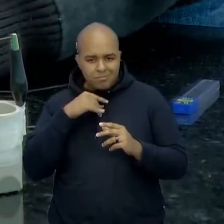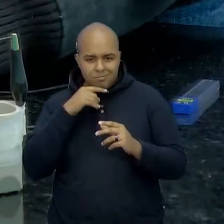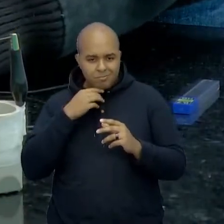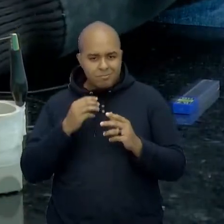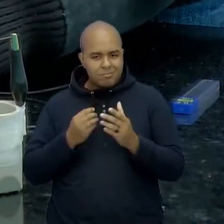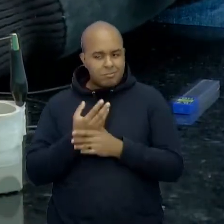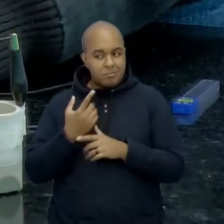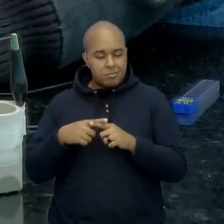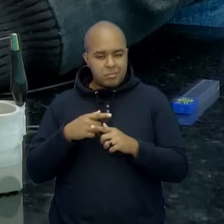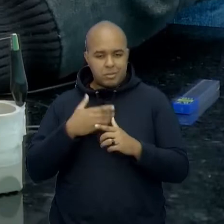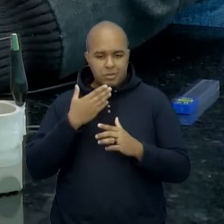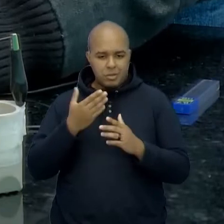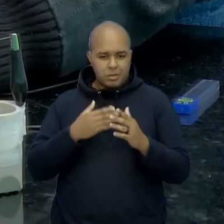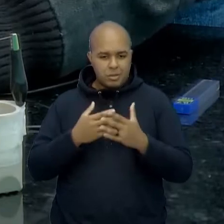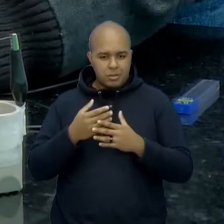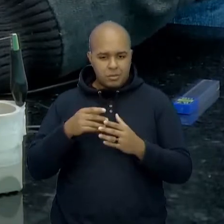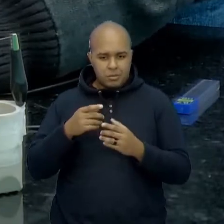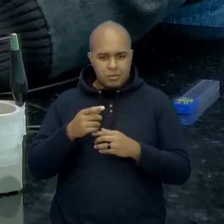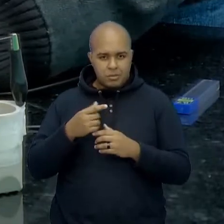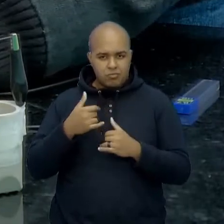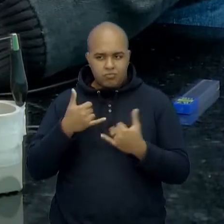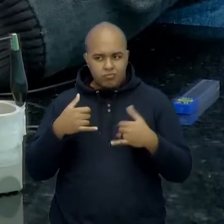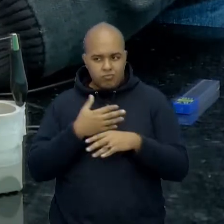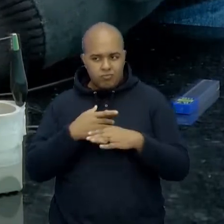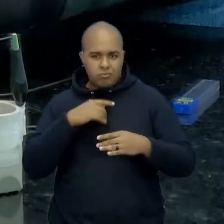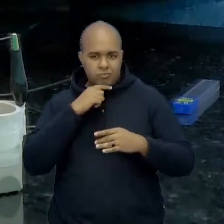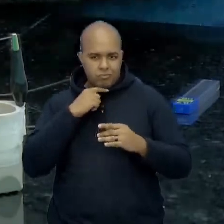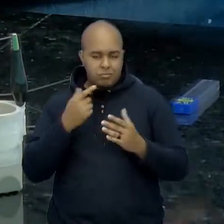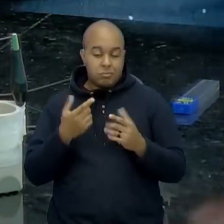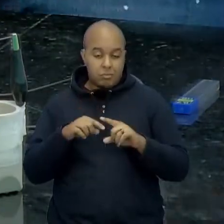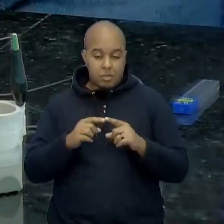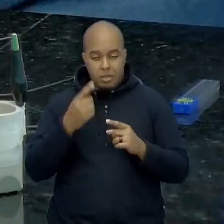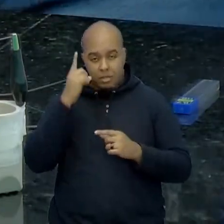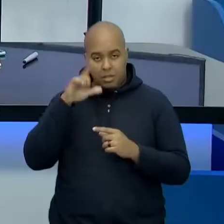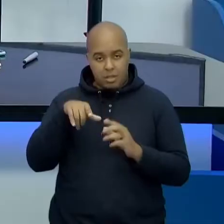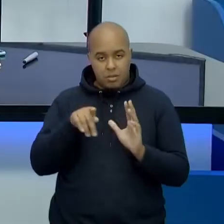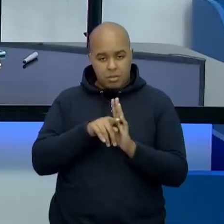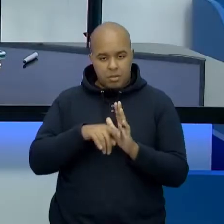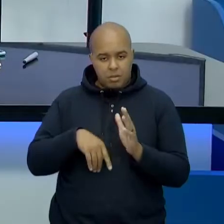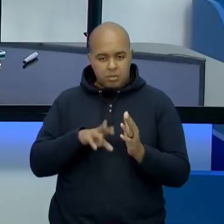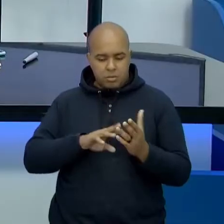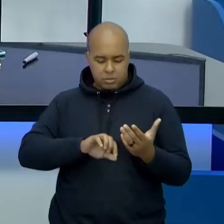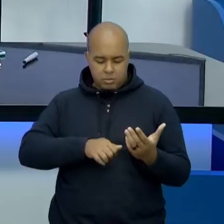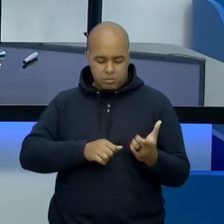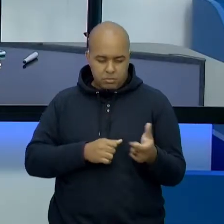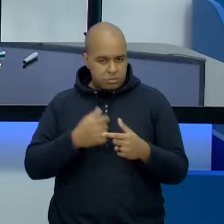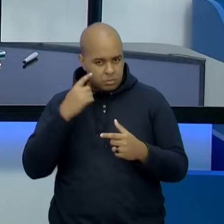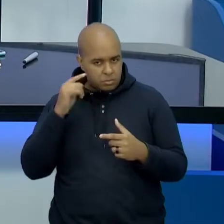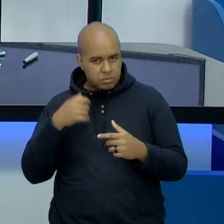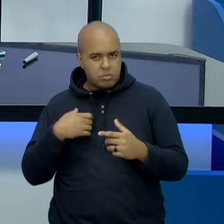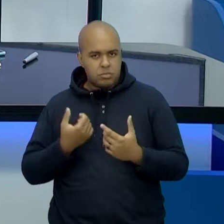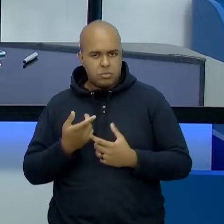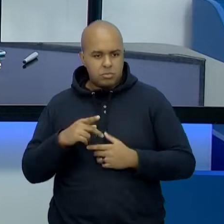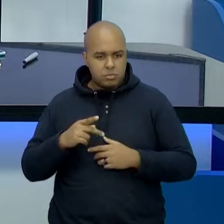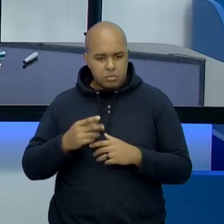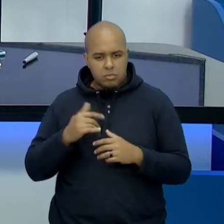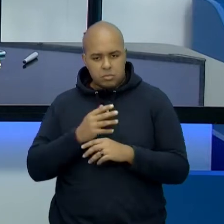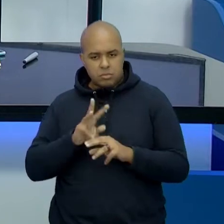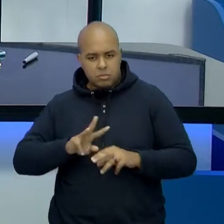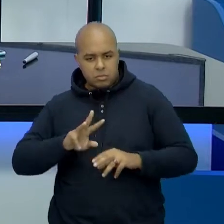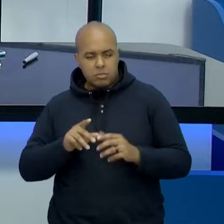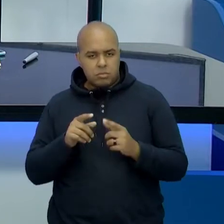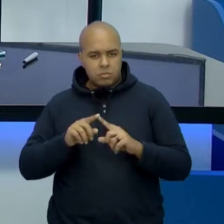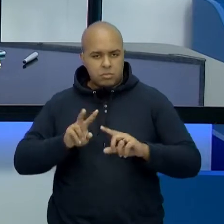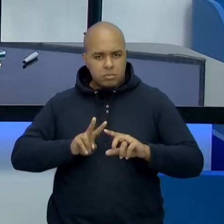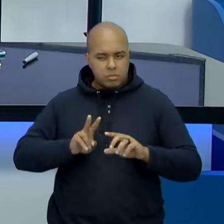tá funcionando porque eu medi com o multímetro, não tá passando corrente. Mas a ideia é que esse negócio funcione. Então, no teste que eu fiz